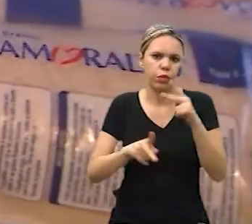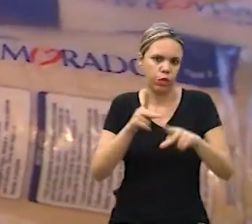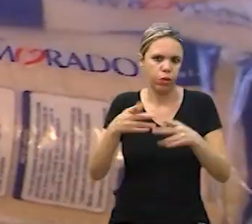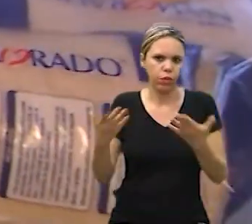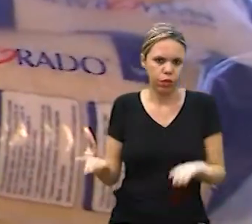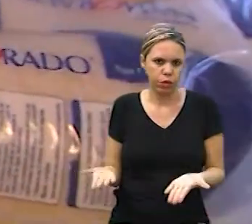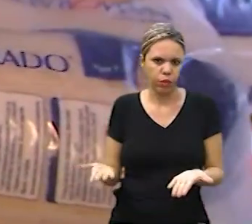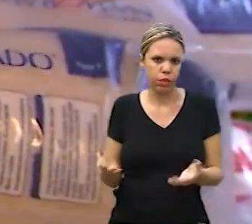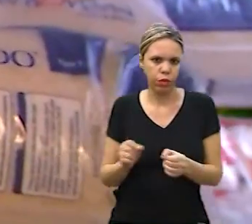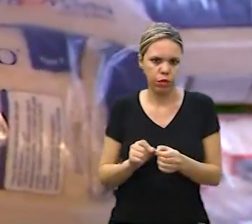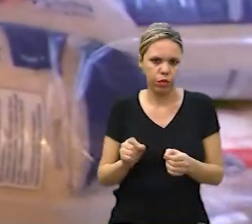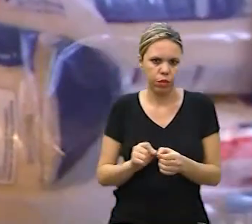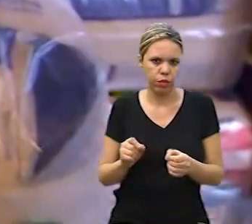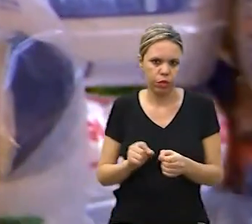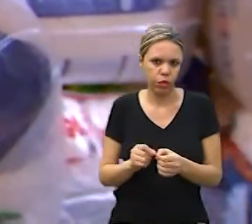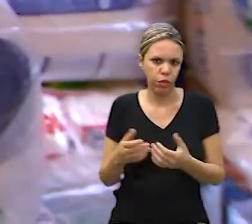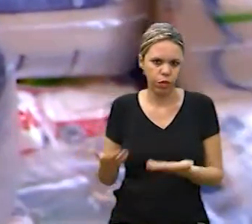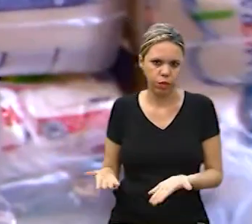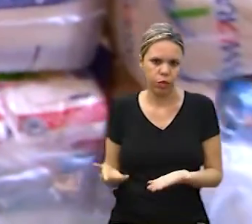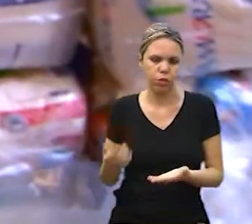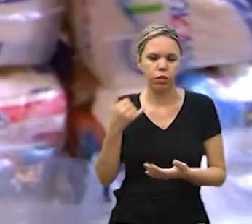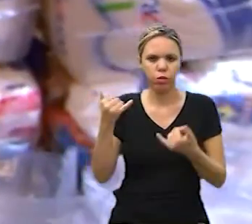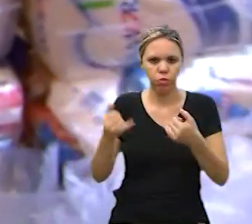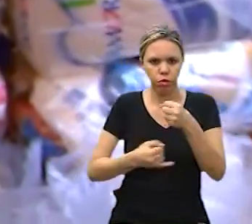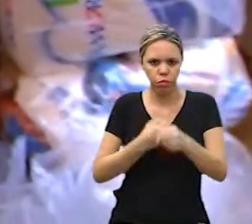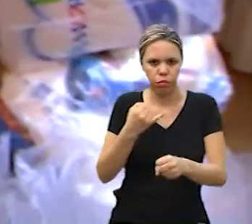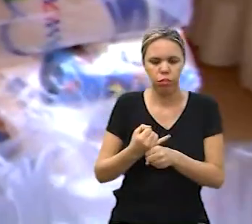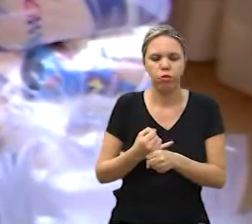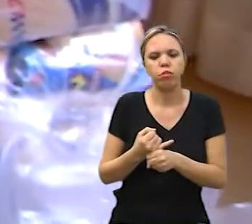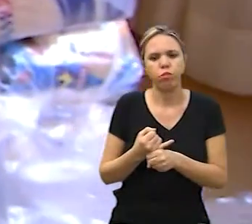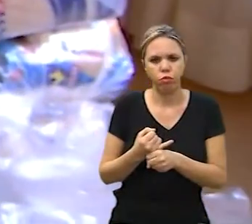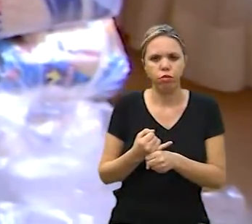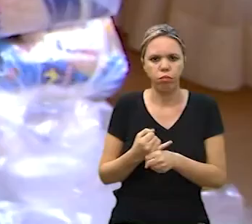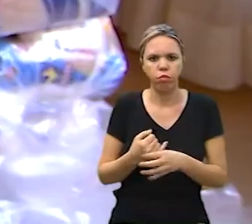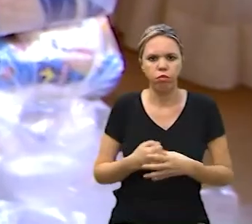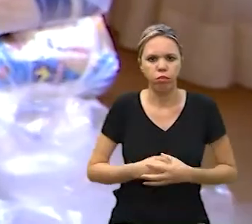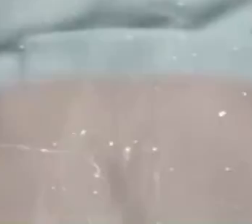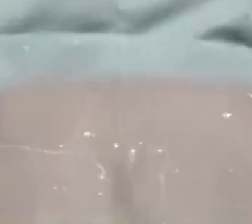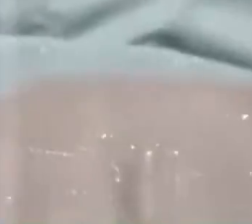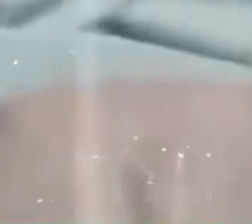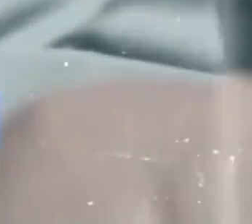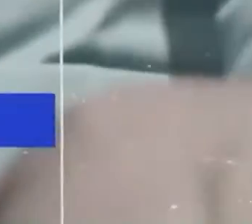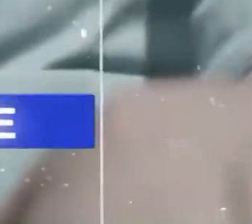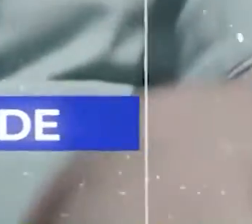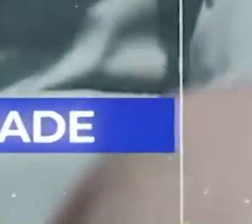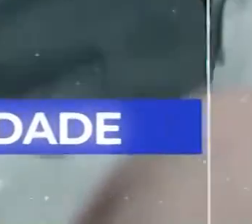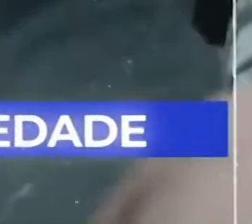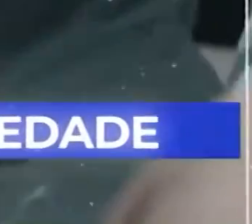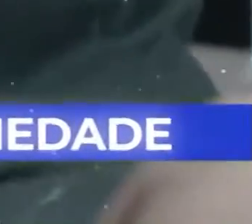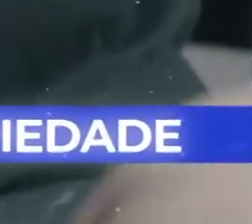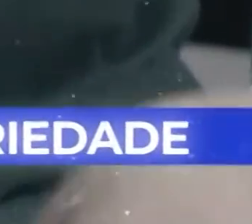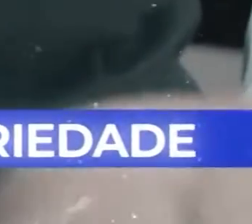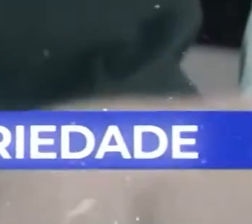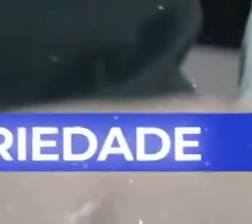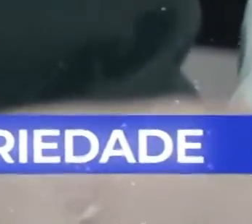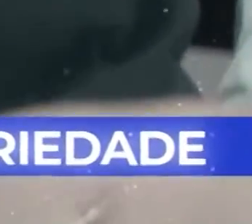os usuários. Aí a gente faz chamada online, de forma remota.